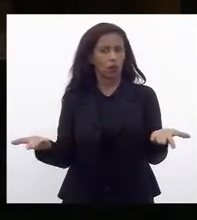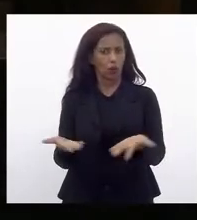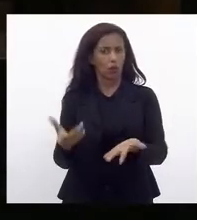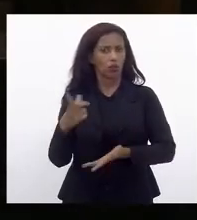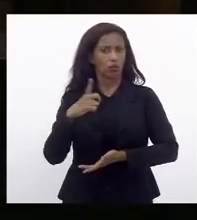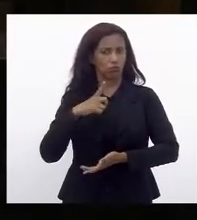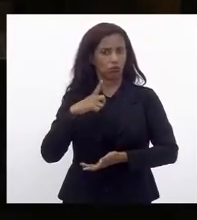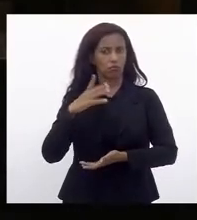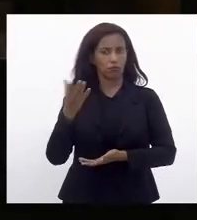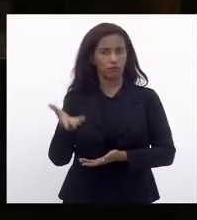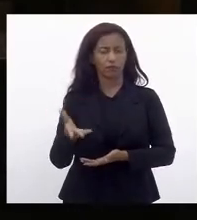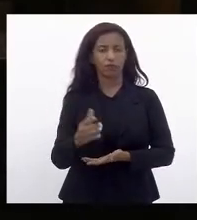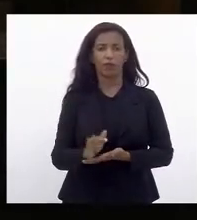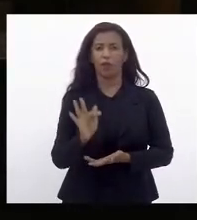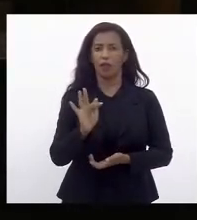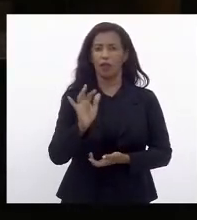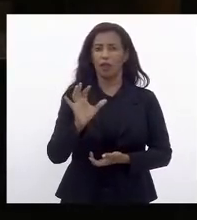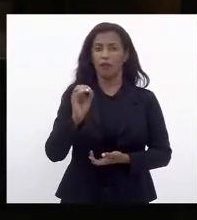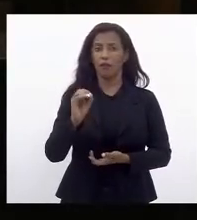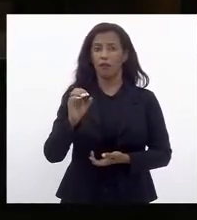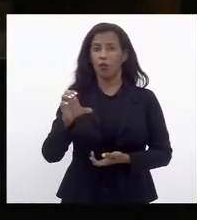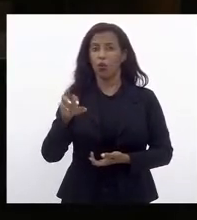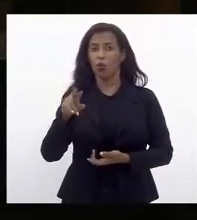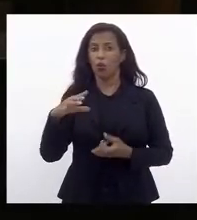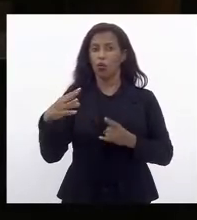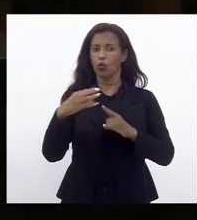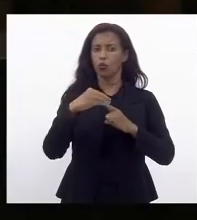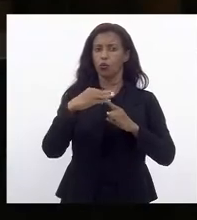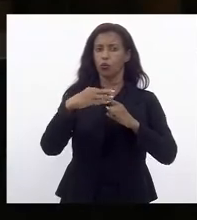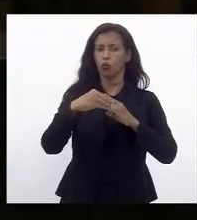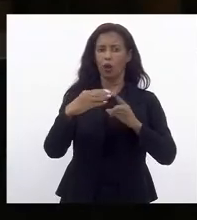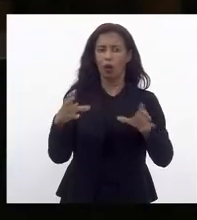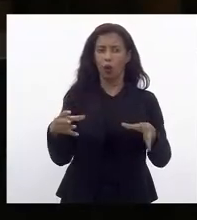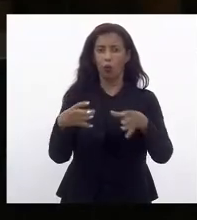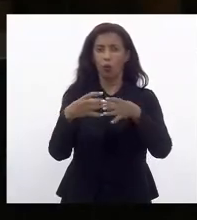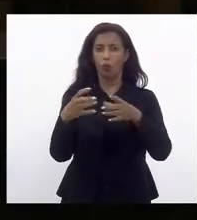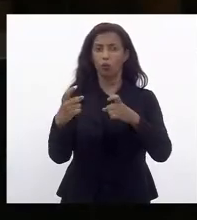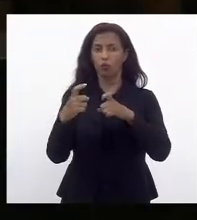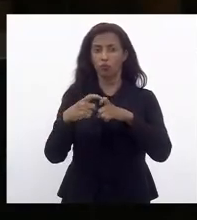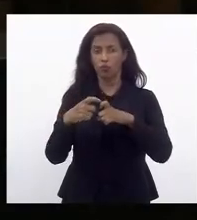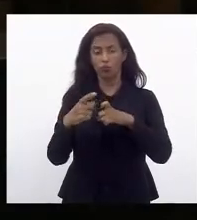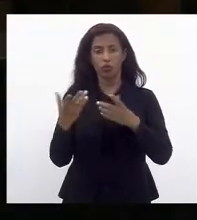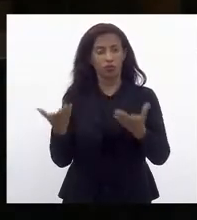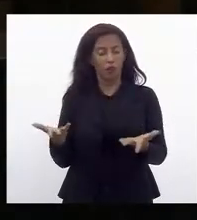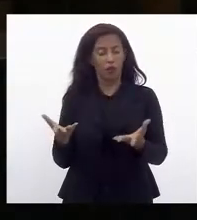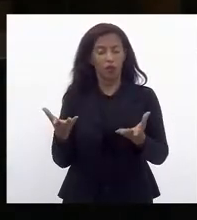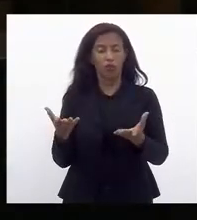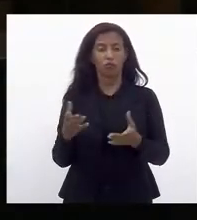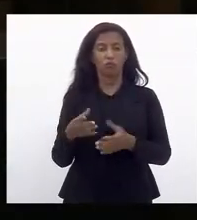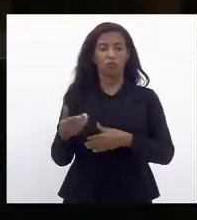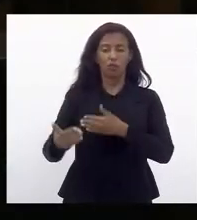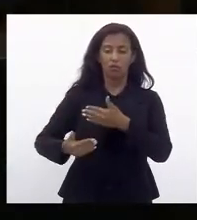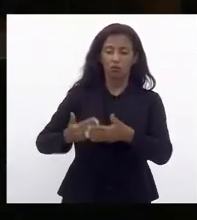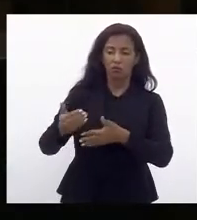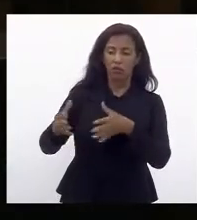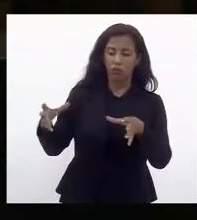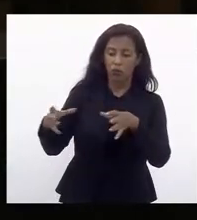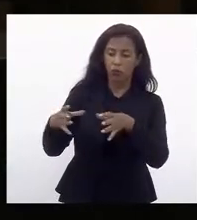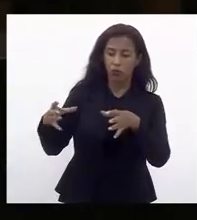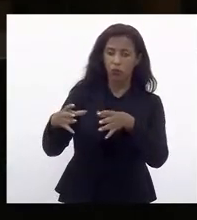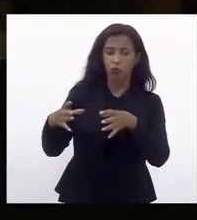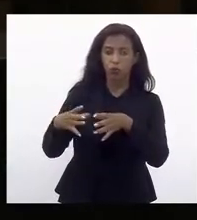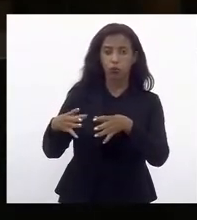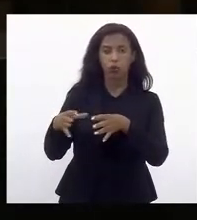existe na Fiocruz, ou seja, era um grupo de médicos que isso daí foi avolumando esse